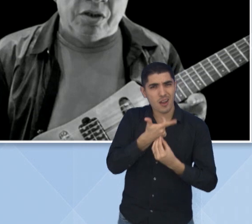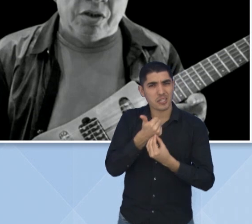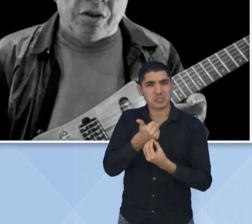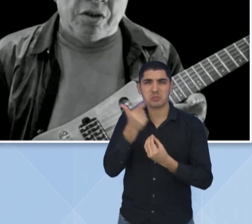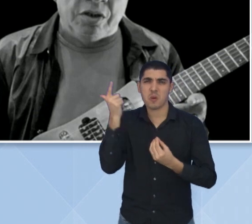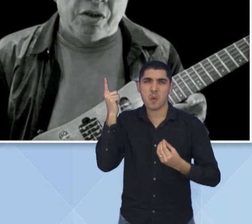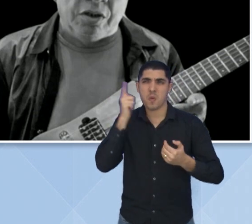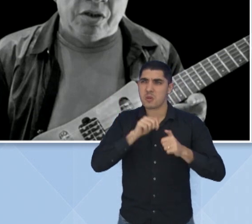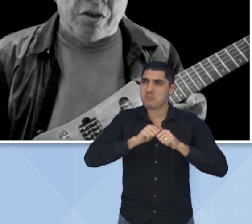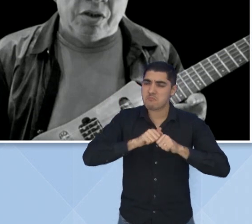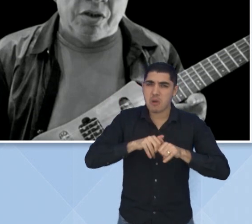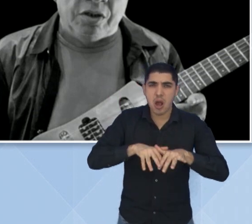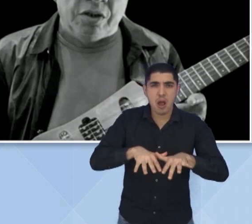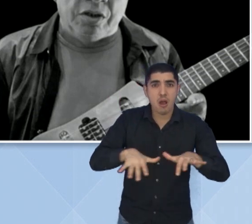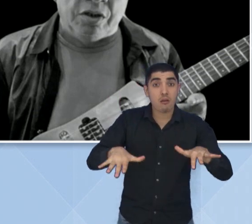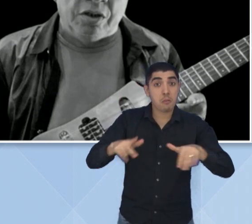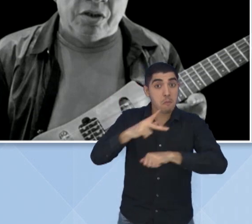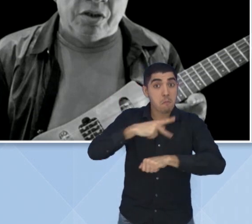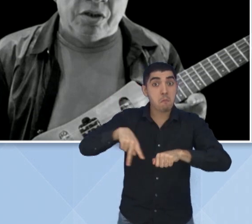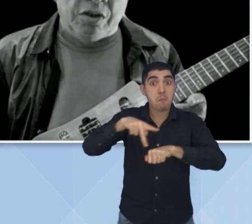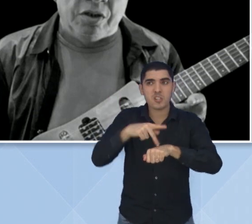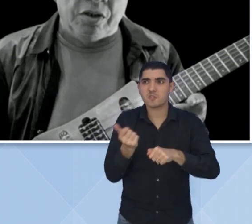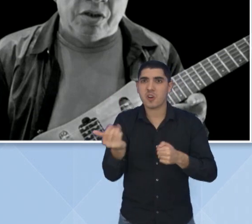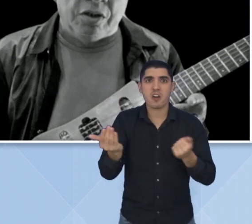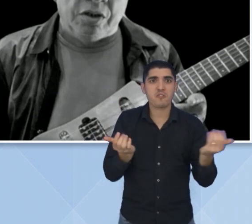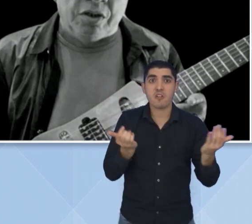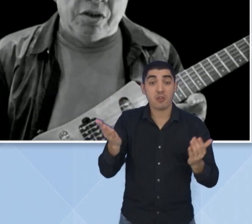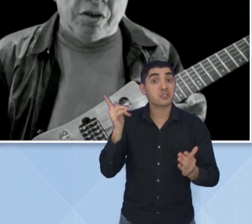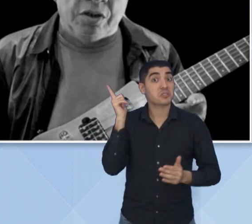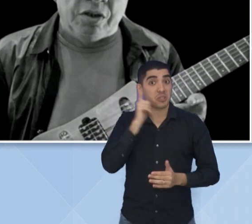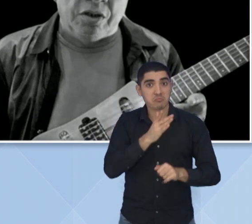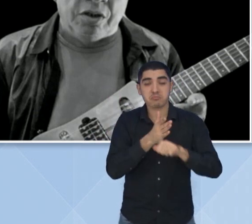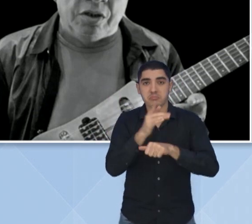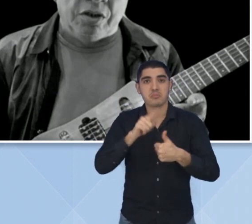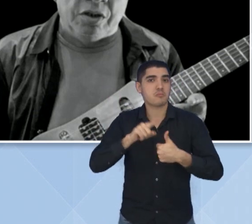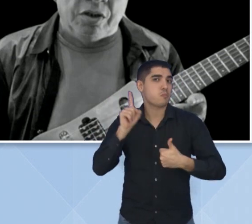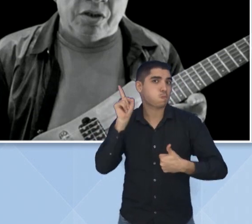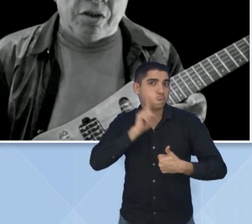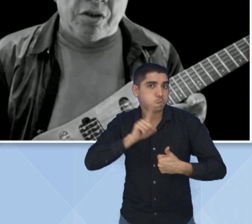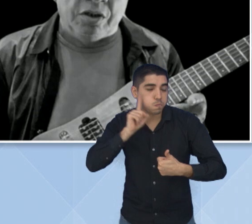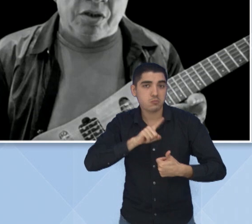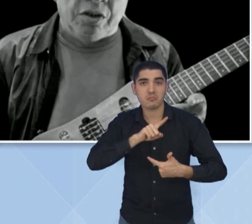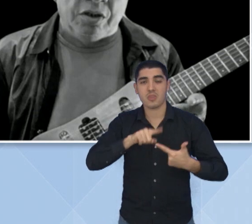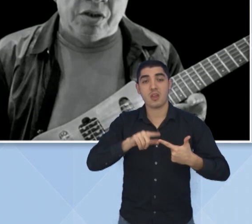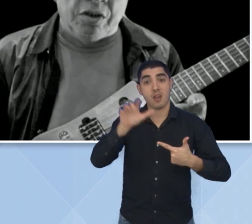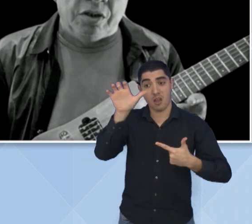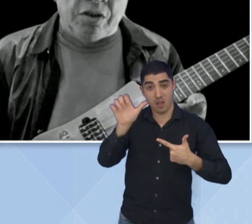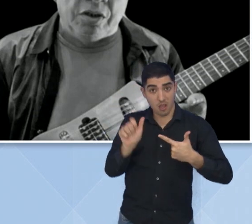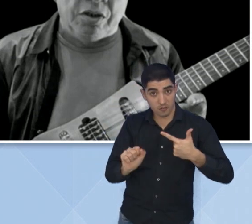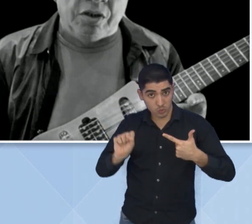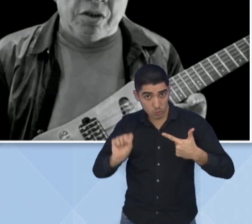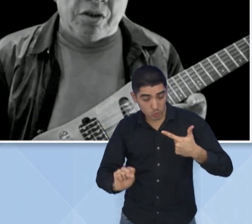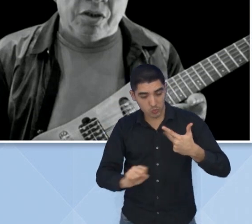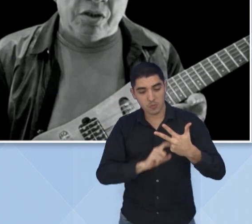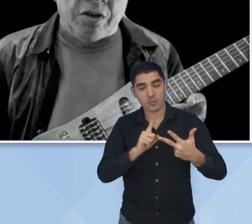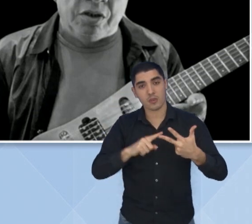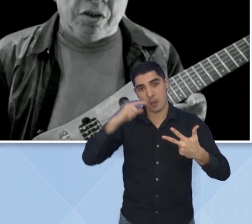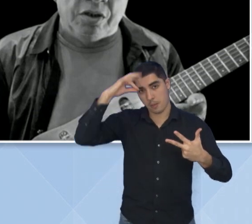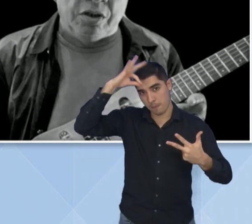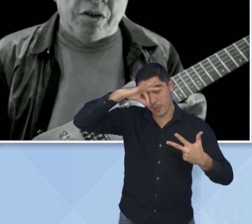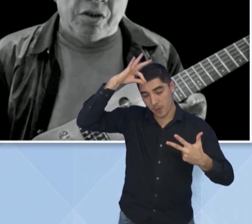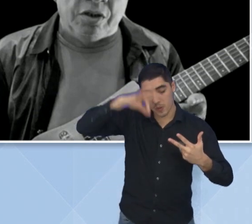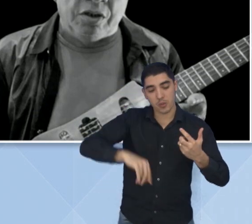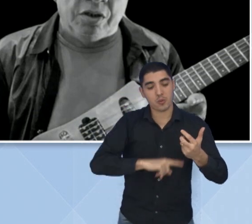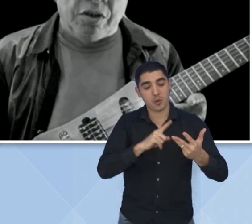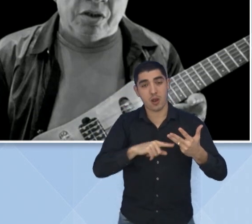levando-o a apresentar-se em diversos países, incluindo Estados Unidos, África do Sul, Peru,